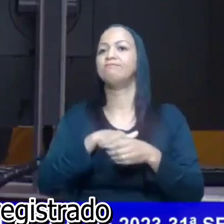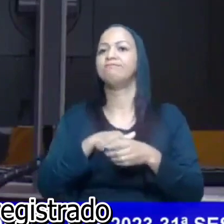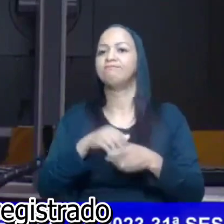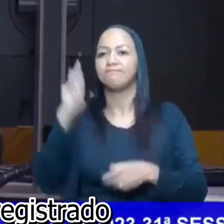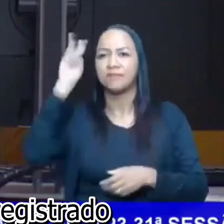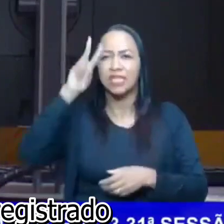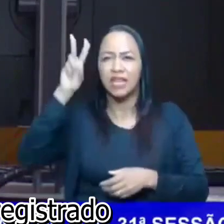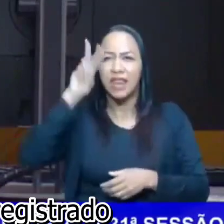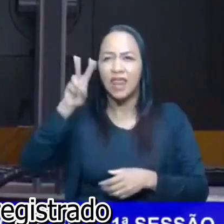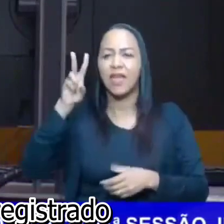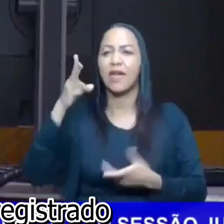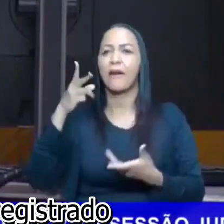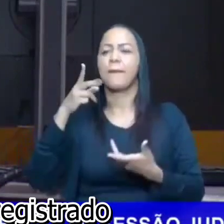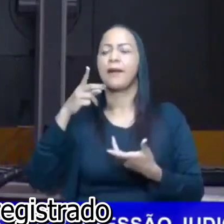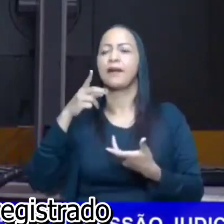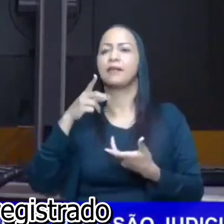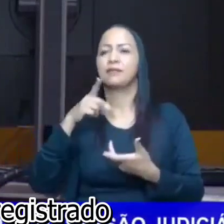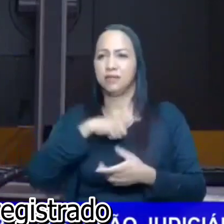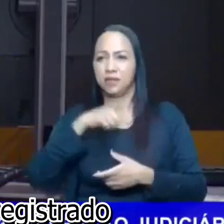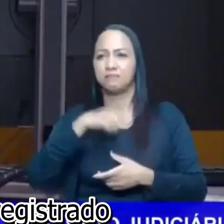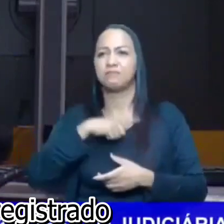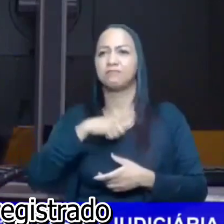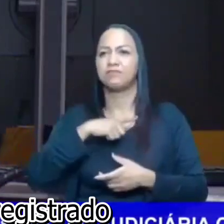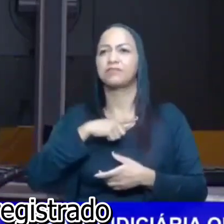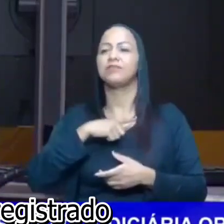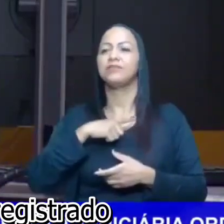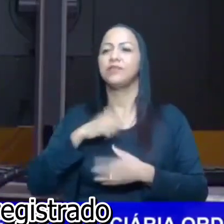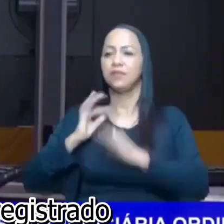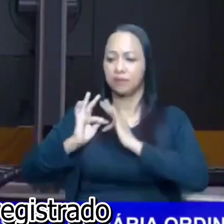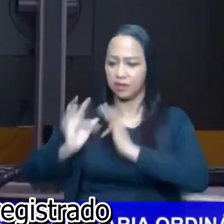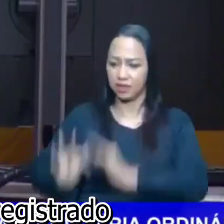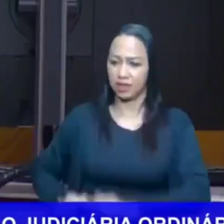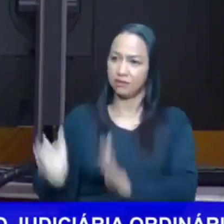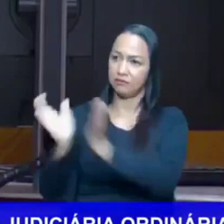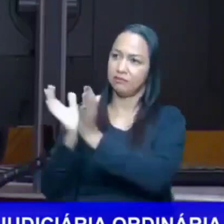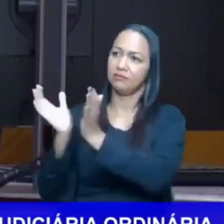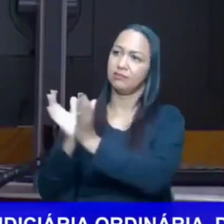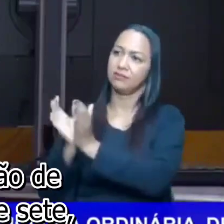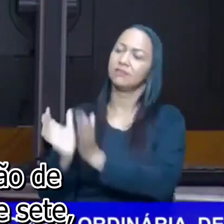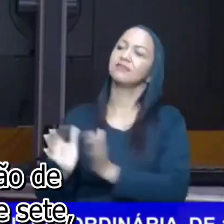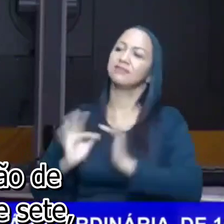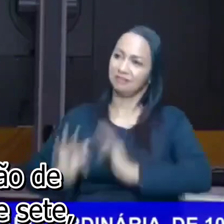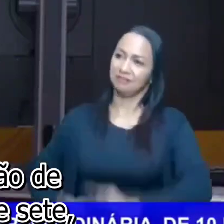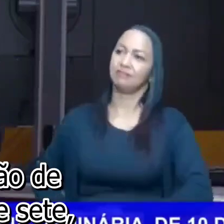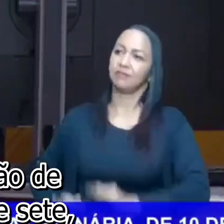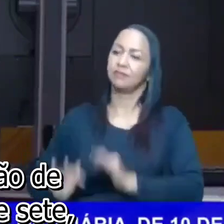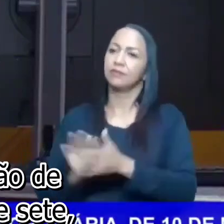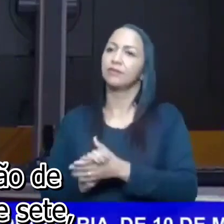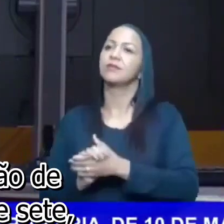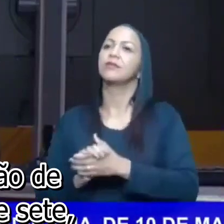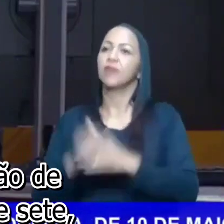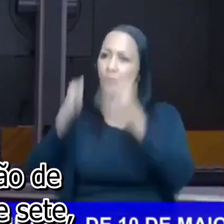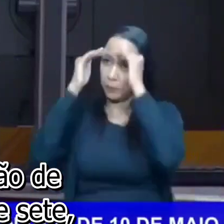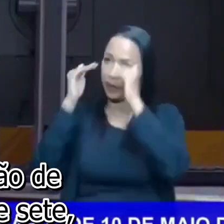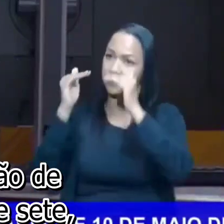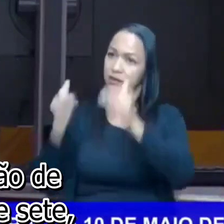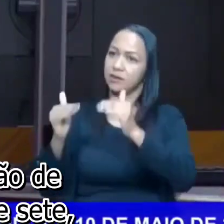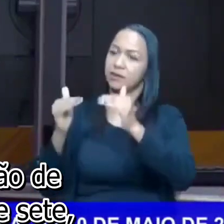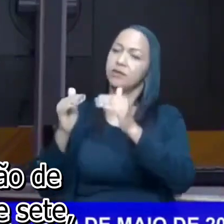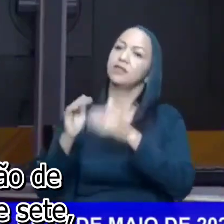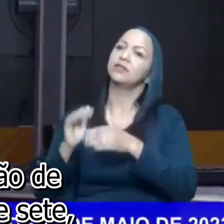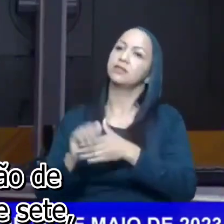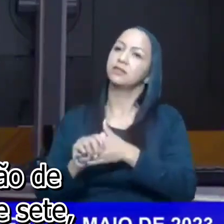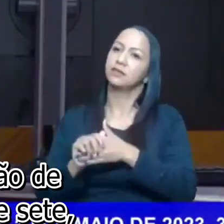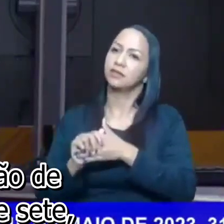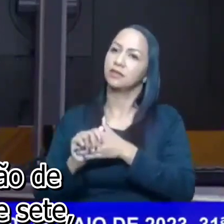recorda que, embora a unidade técnica tenha registrado a consonância ou a obediência da prestação de contas